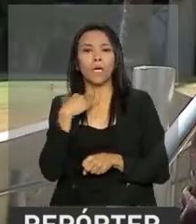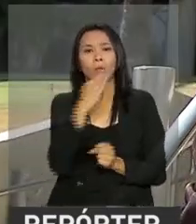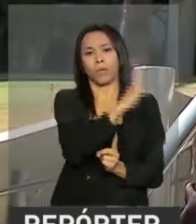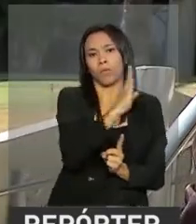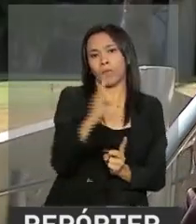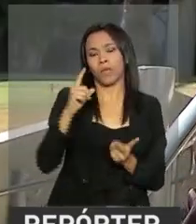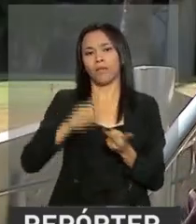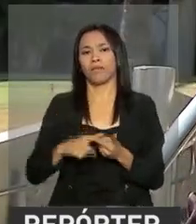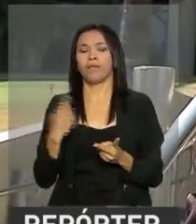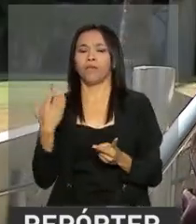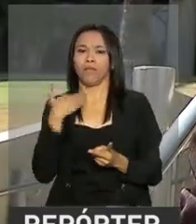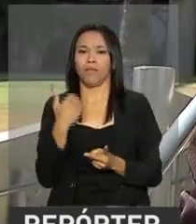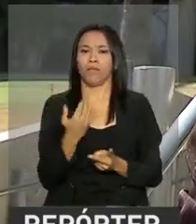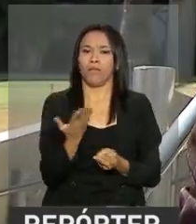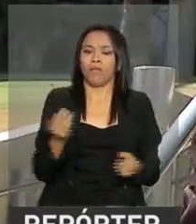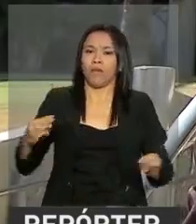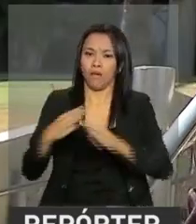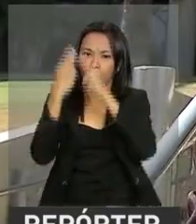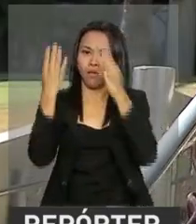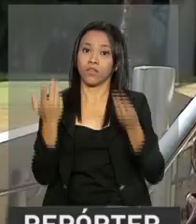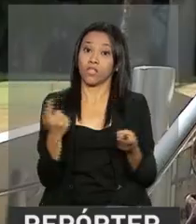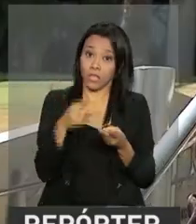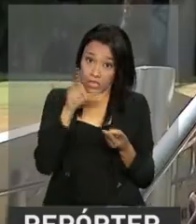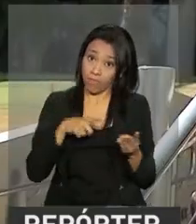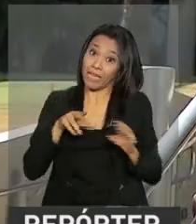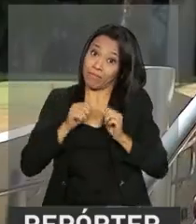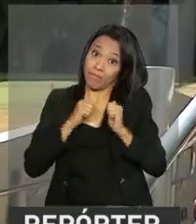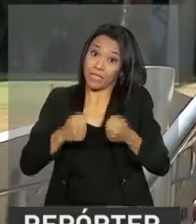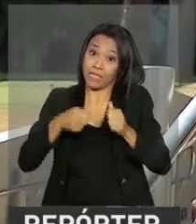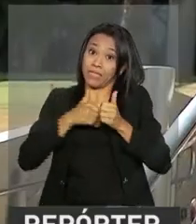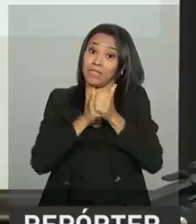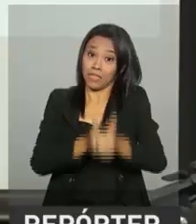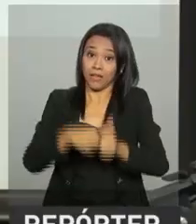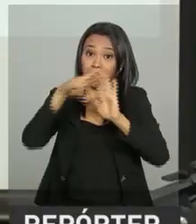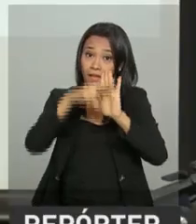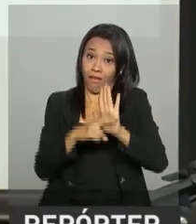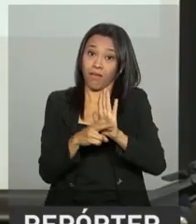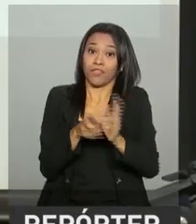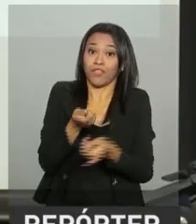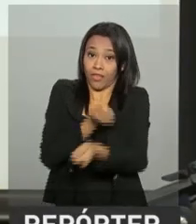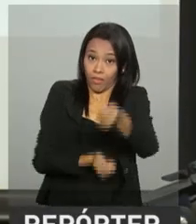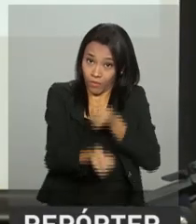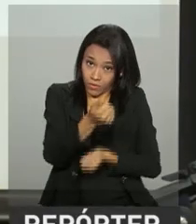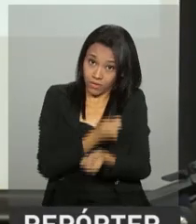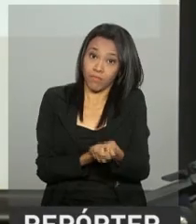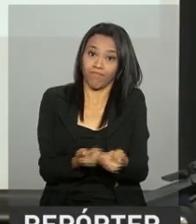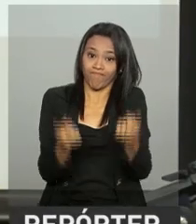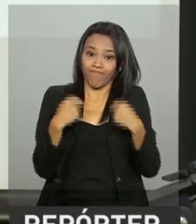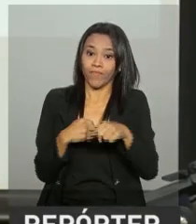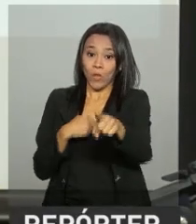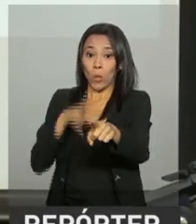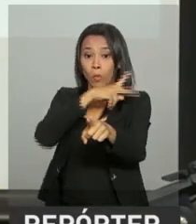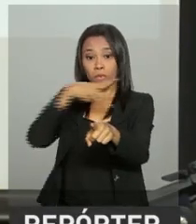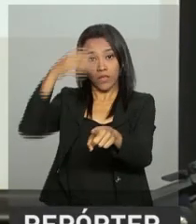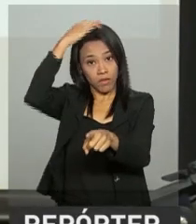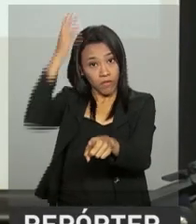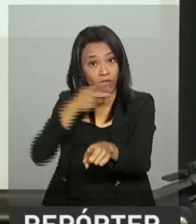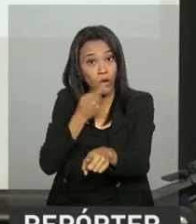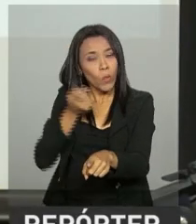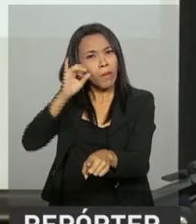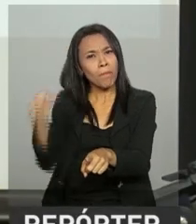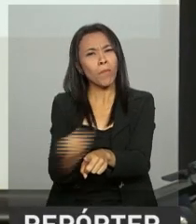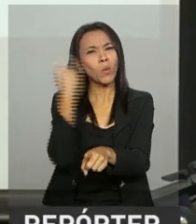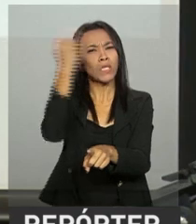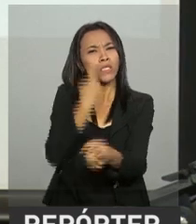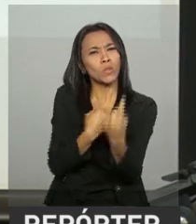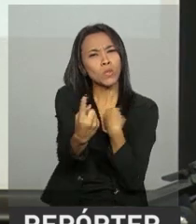Brasil e a Caixa Econômica Federal, que se enquadrem nos critérios de renegociação. O presidente Michel Temer falou sobre a importância do diálogo com o